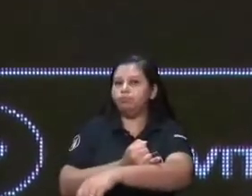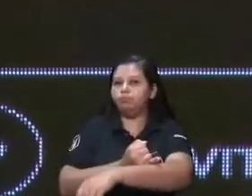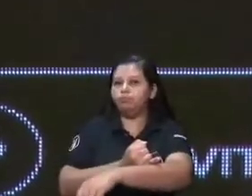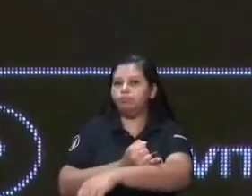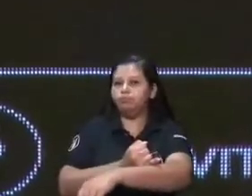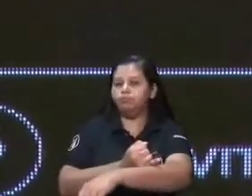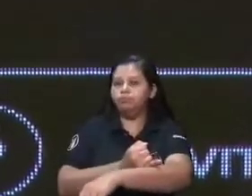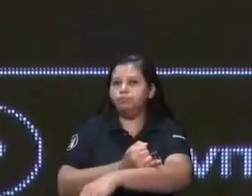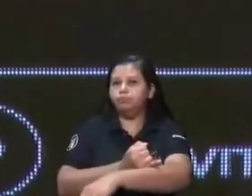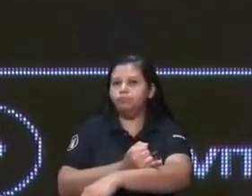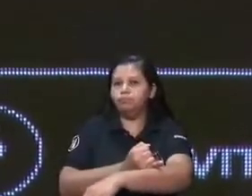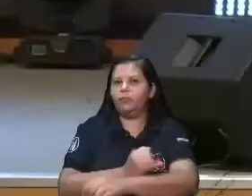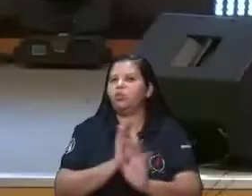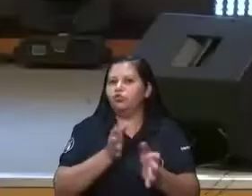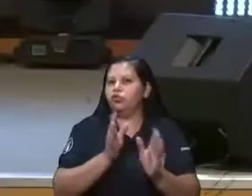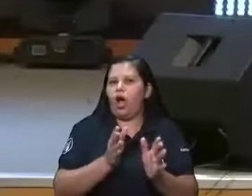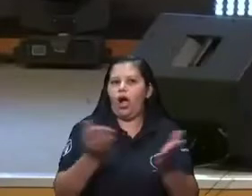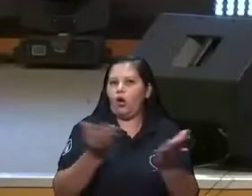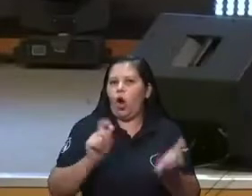já é chamado de Israel.